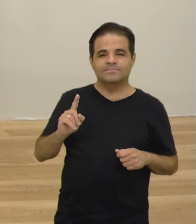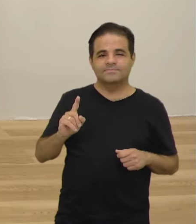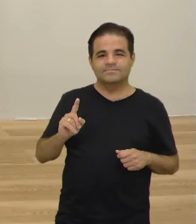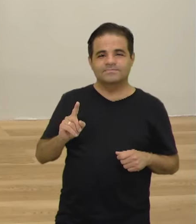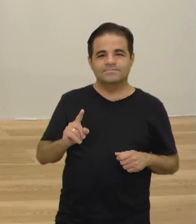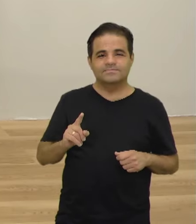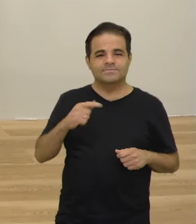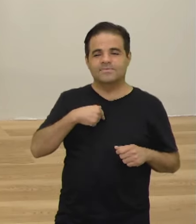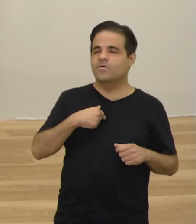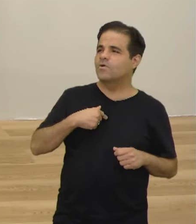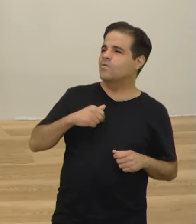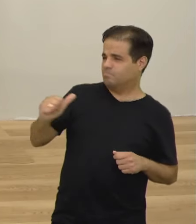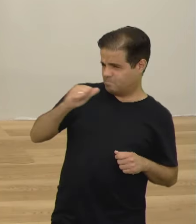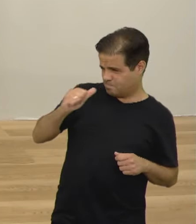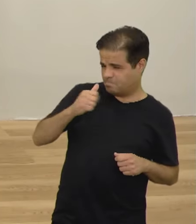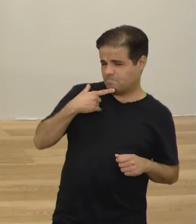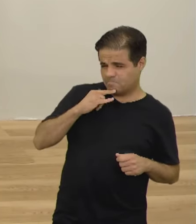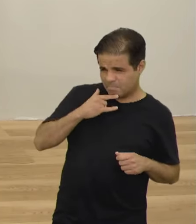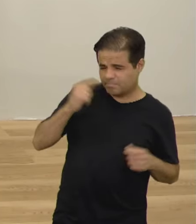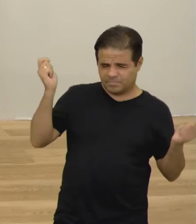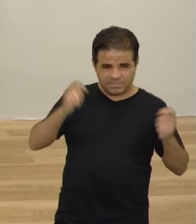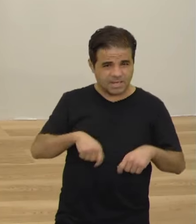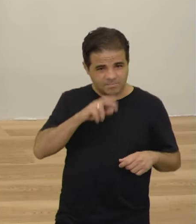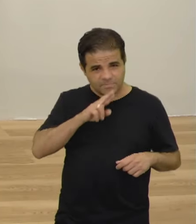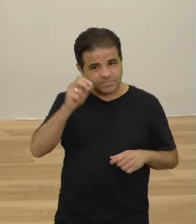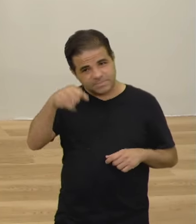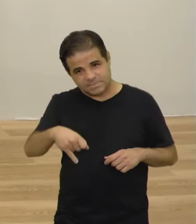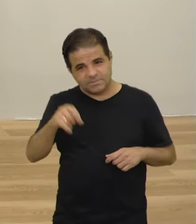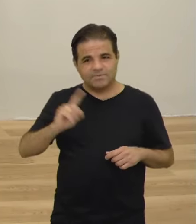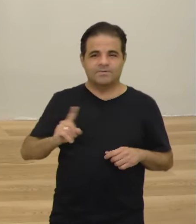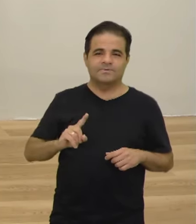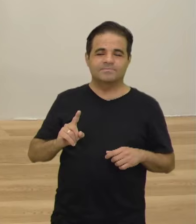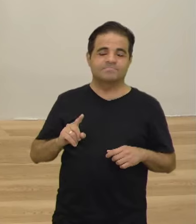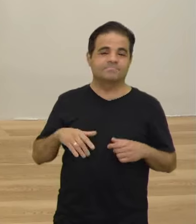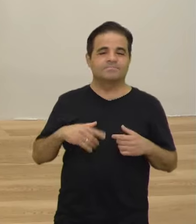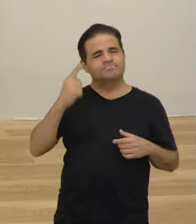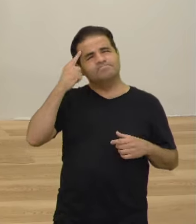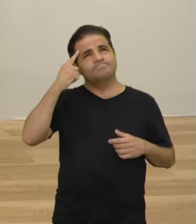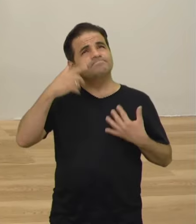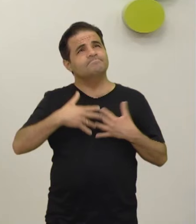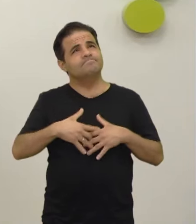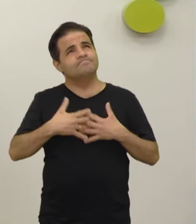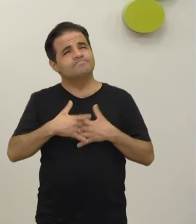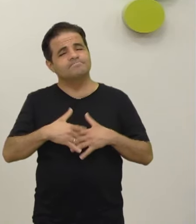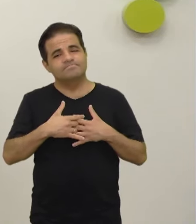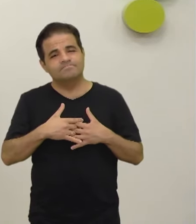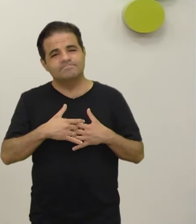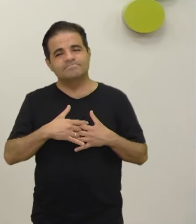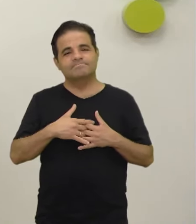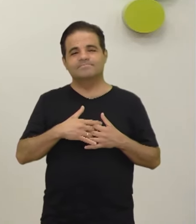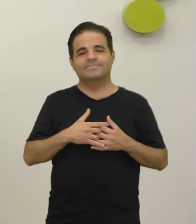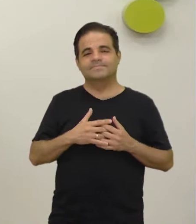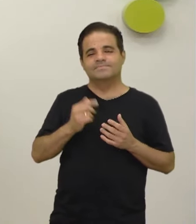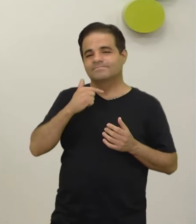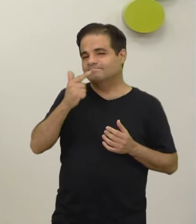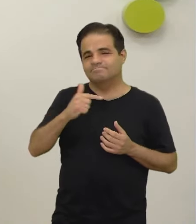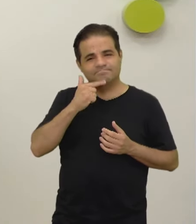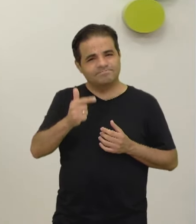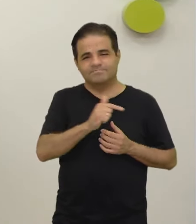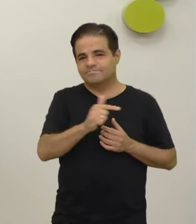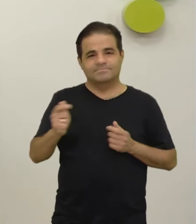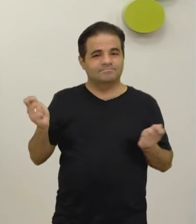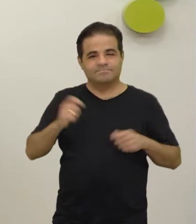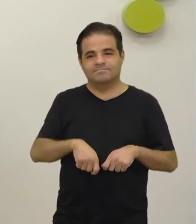Eu, muito bêbada, eu tenho condições de responder sim ou não? Claro que você não tem nenhuma condição de responder, né? Quer